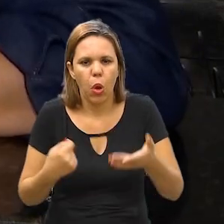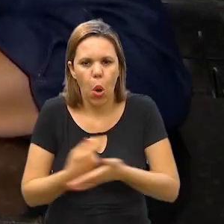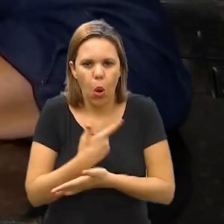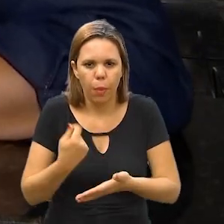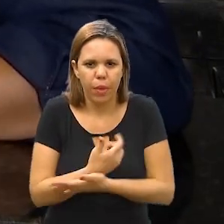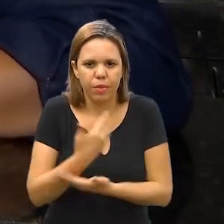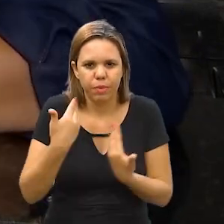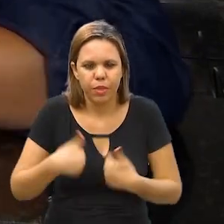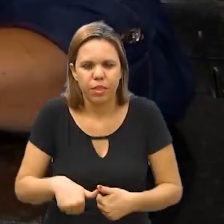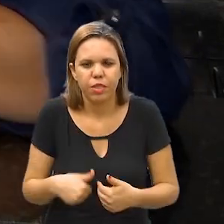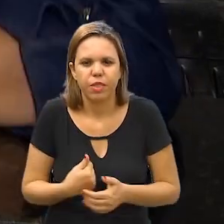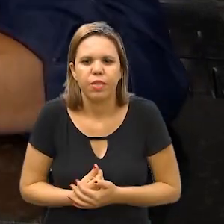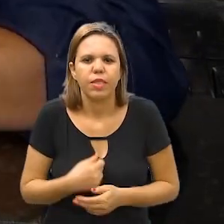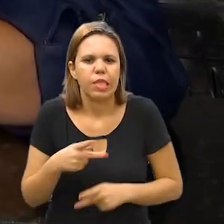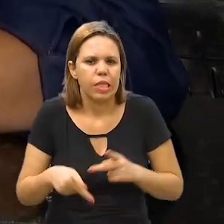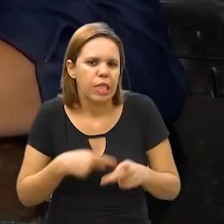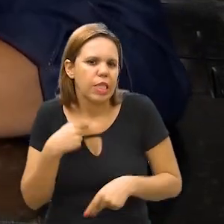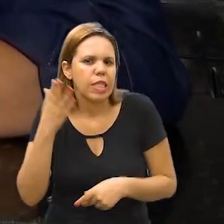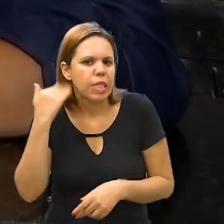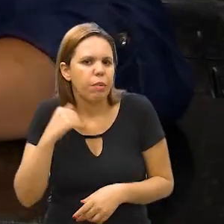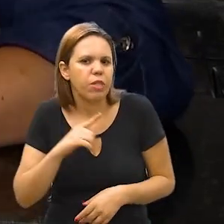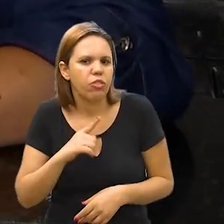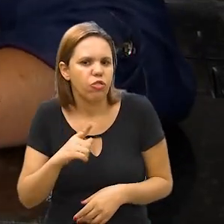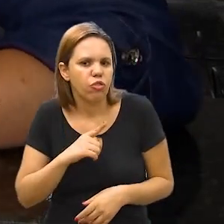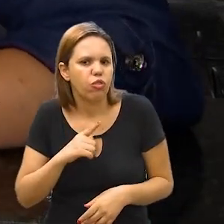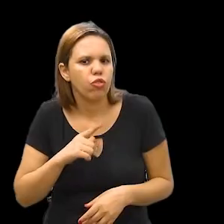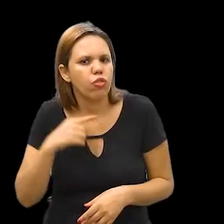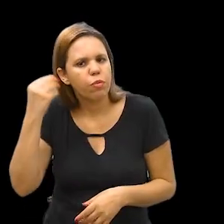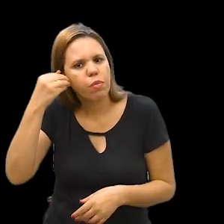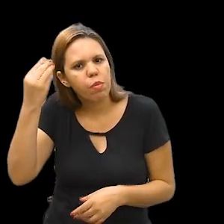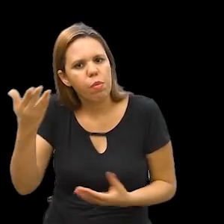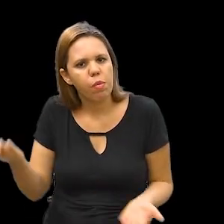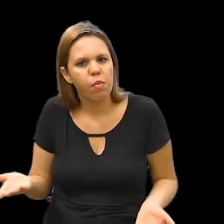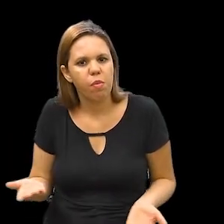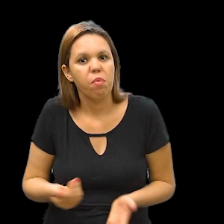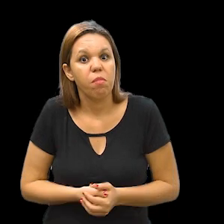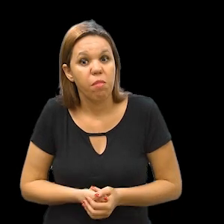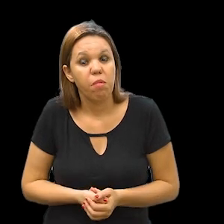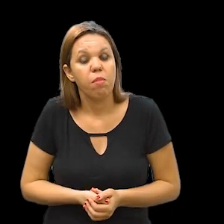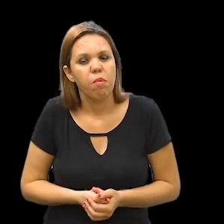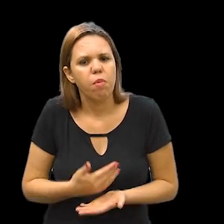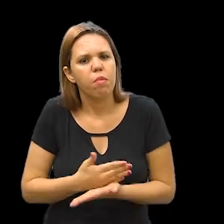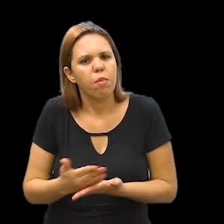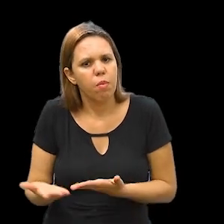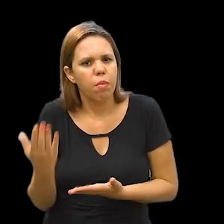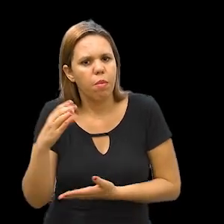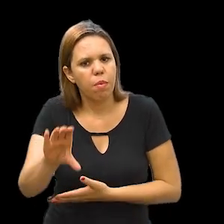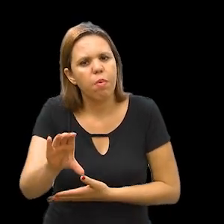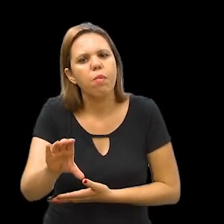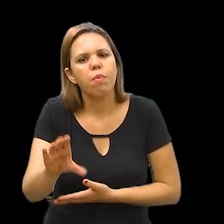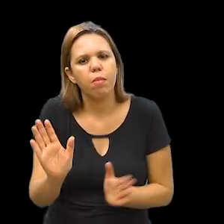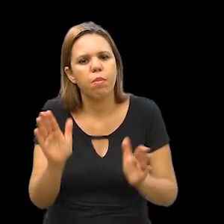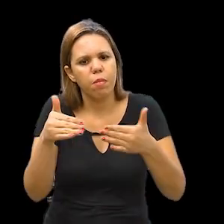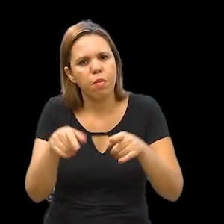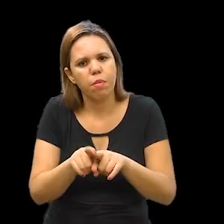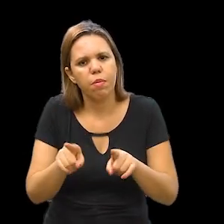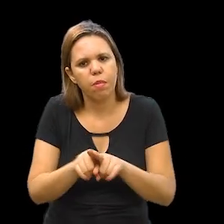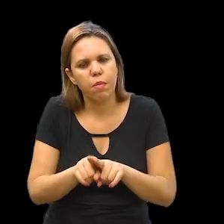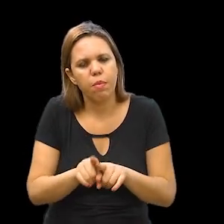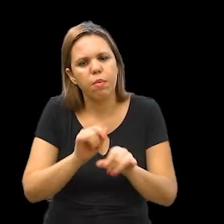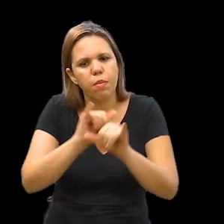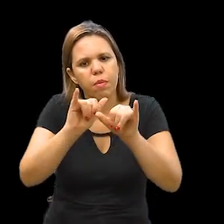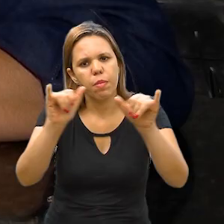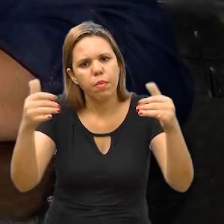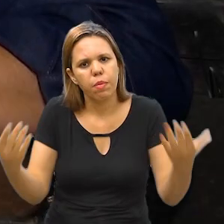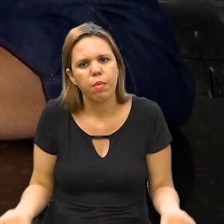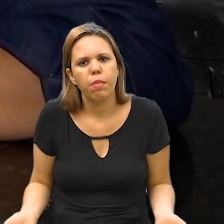minhas marmitas, porque elas já sabiam que eu tinha já um histórico. E então eu comecei a postar, foquei também nessa parte de